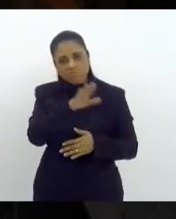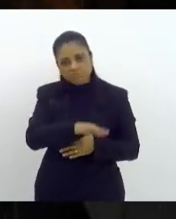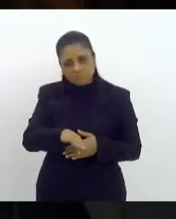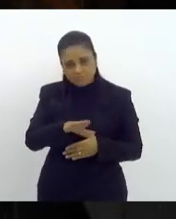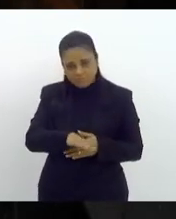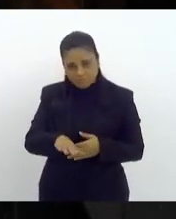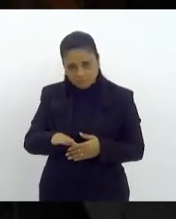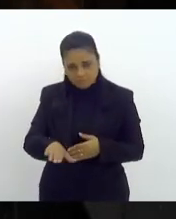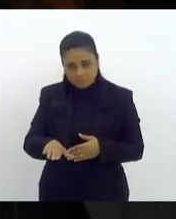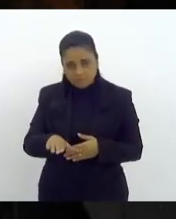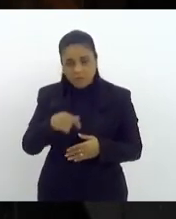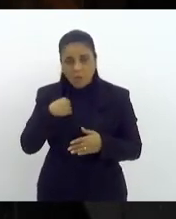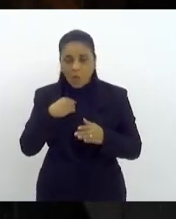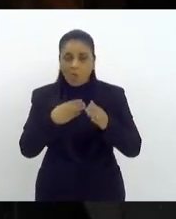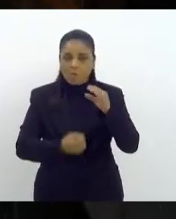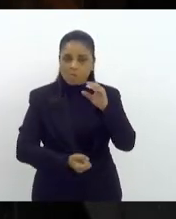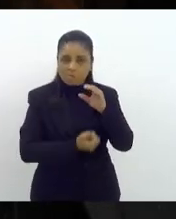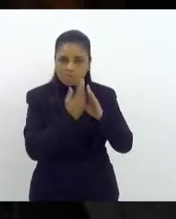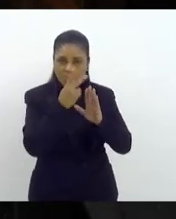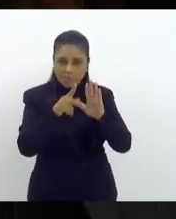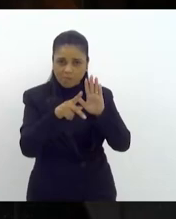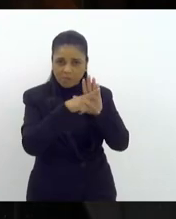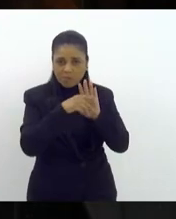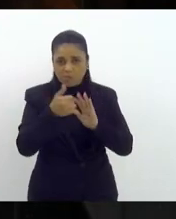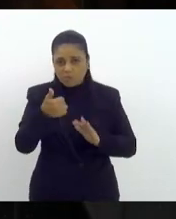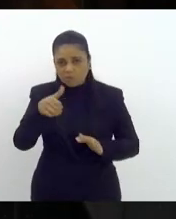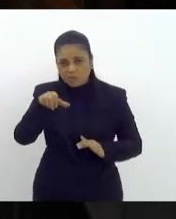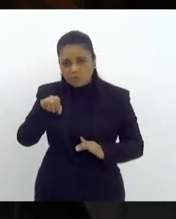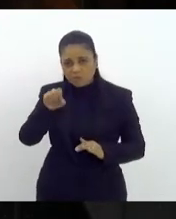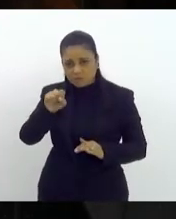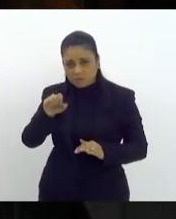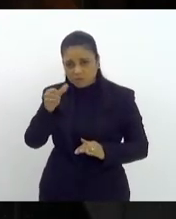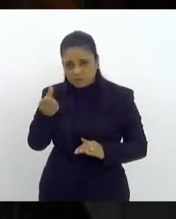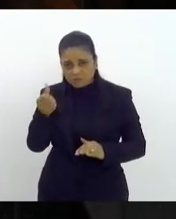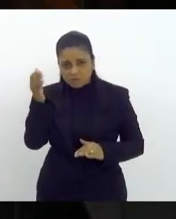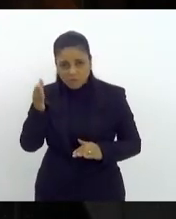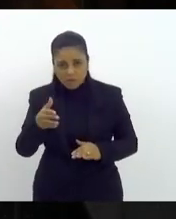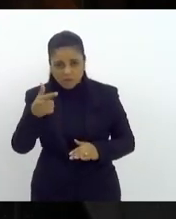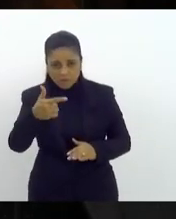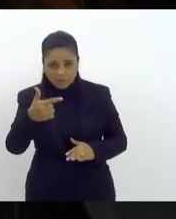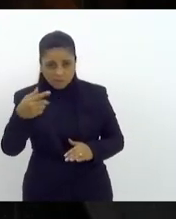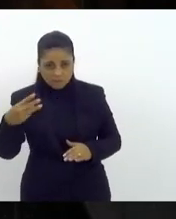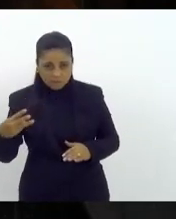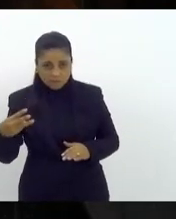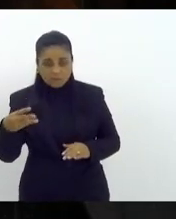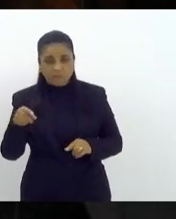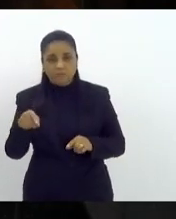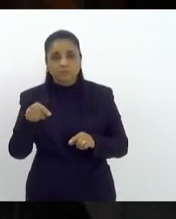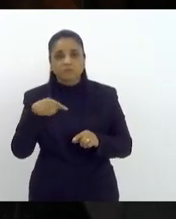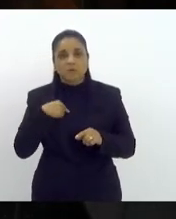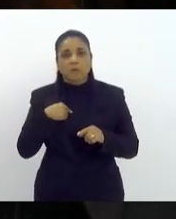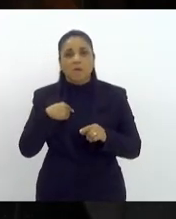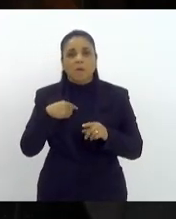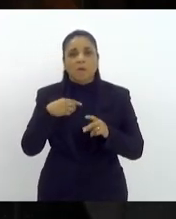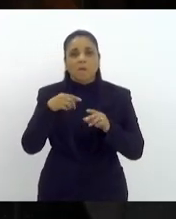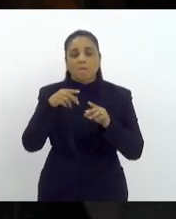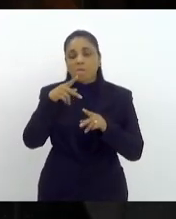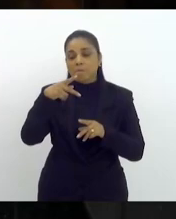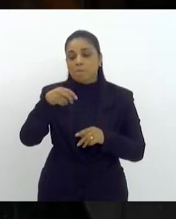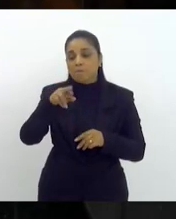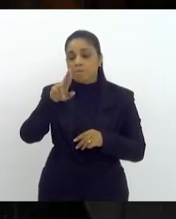e eu propus um projeto de lei 86 2023 programa Além dos olhos